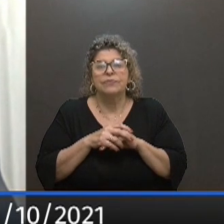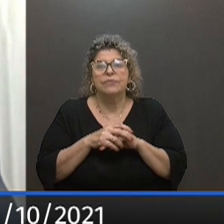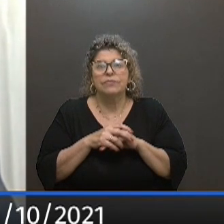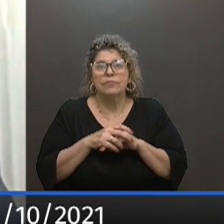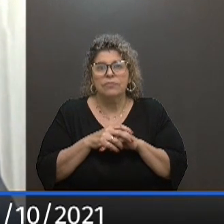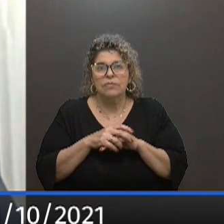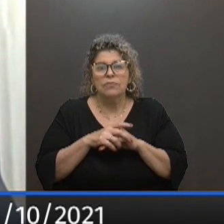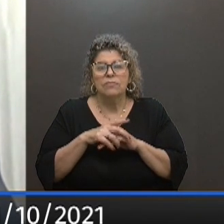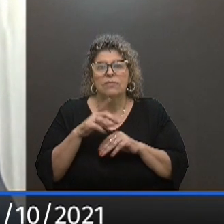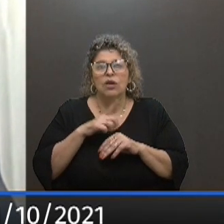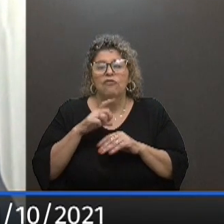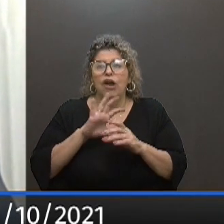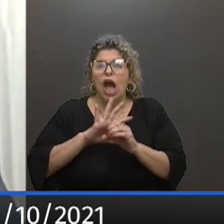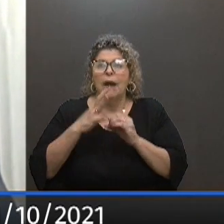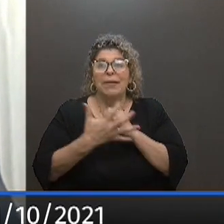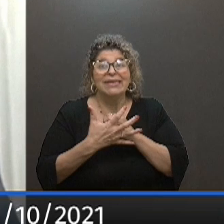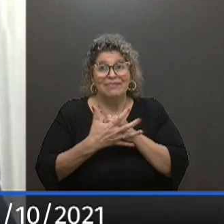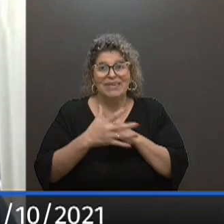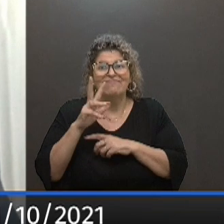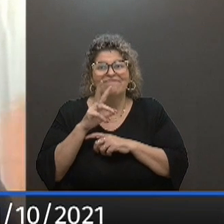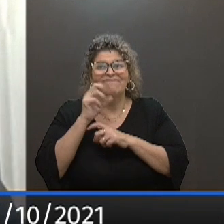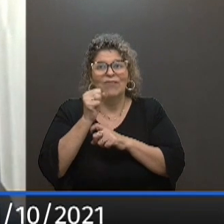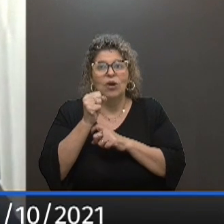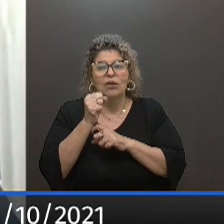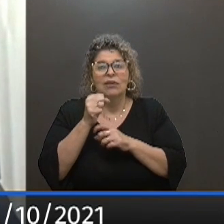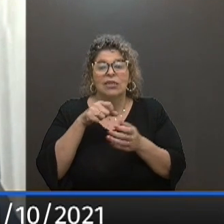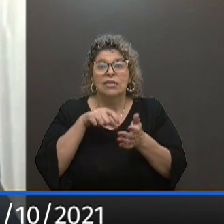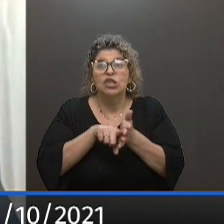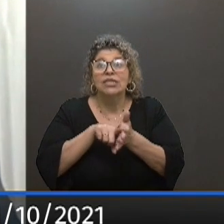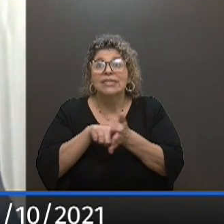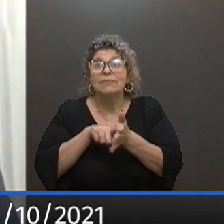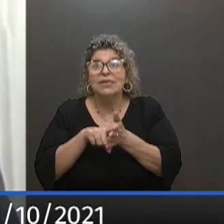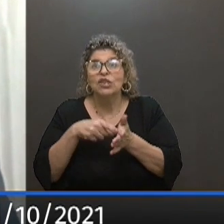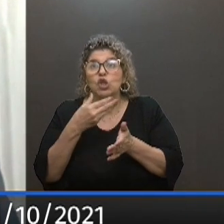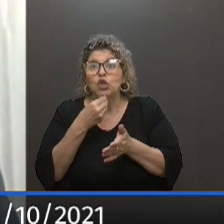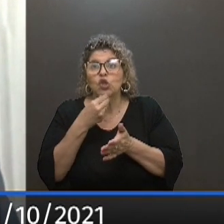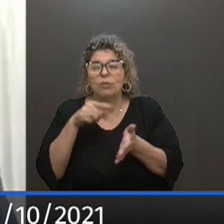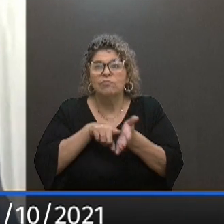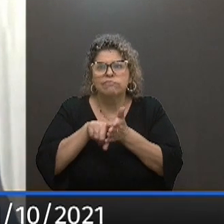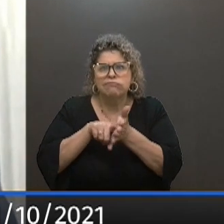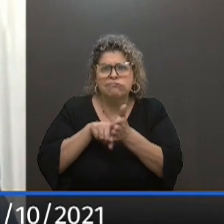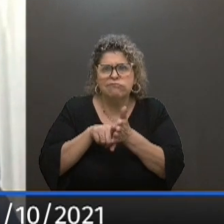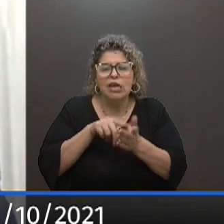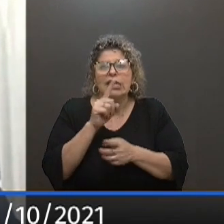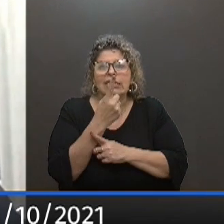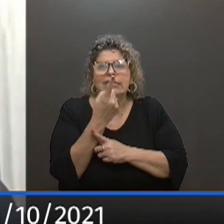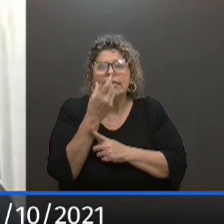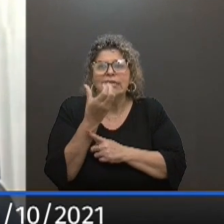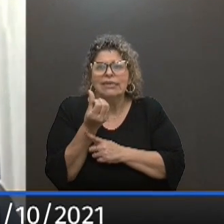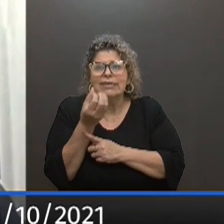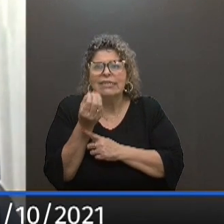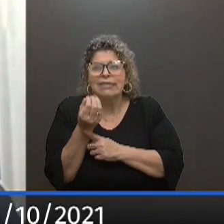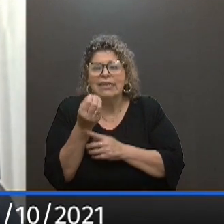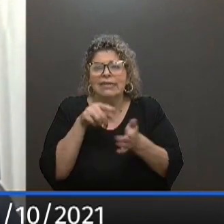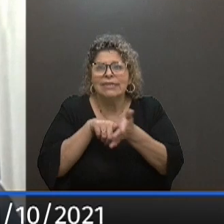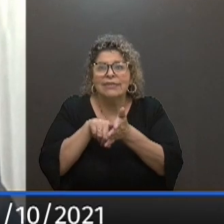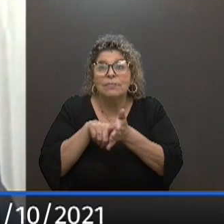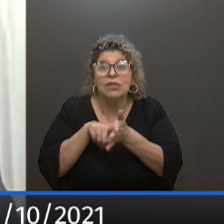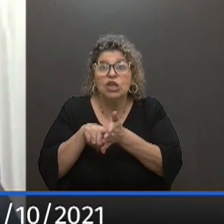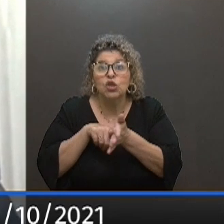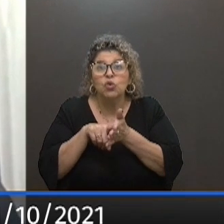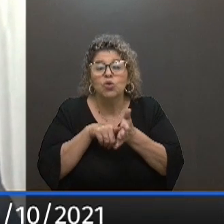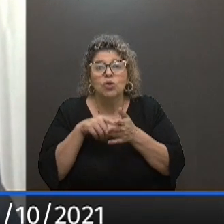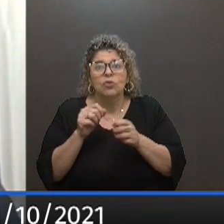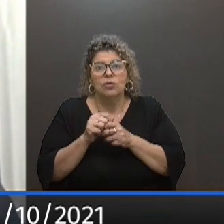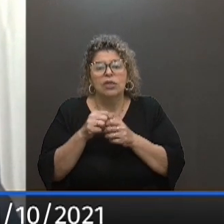o forte da academia no ano passado e os examinadores que se somam um total de 160 170 examinadores